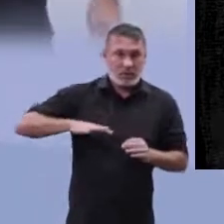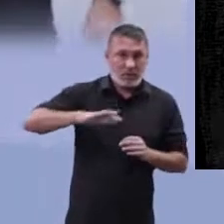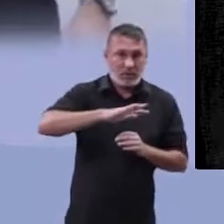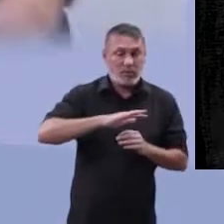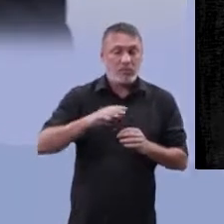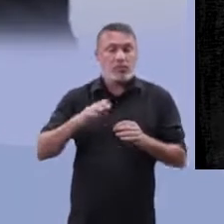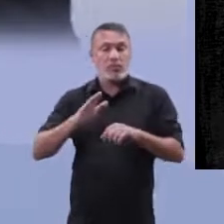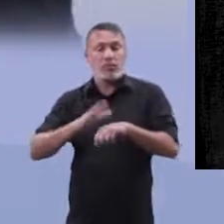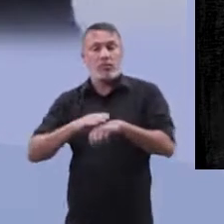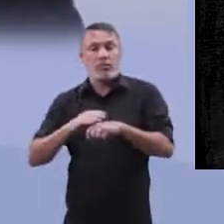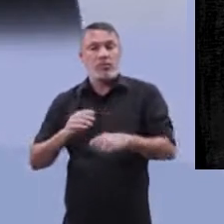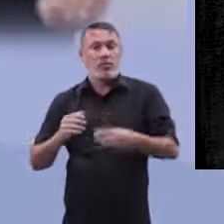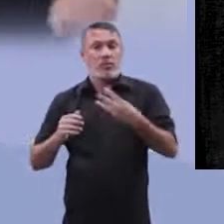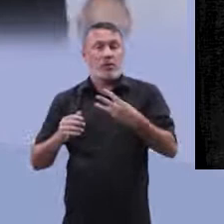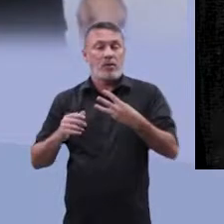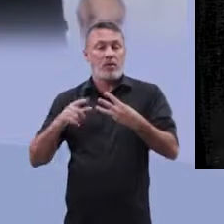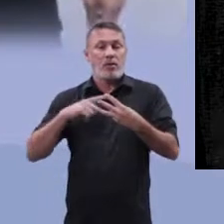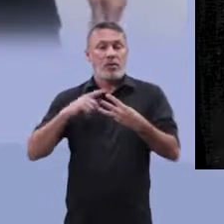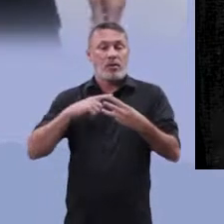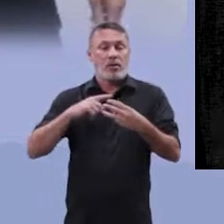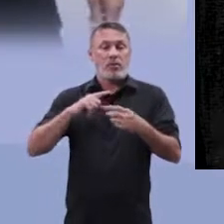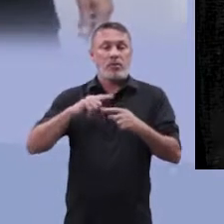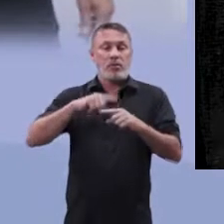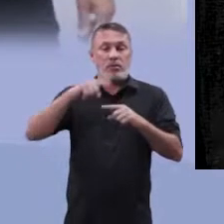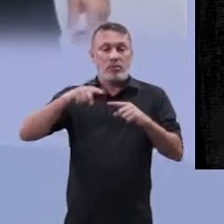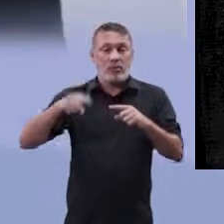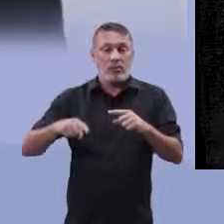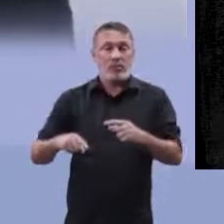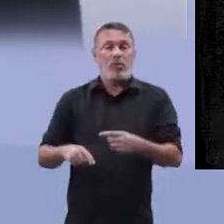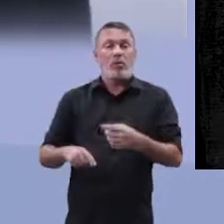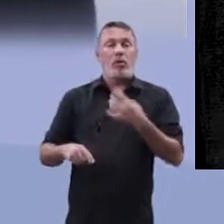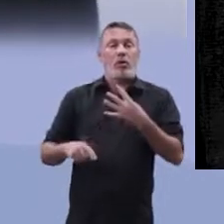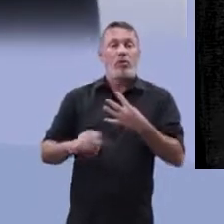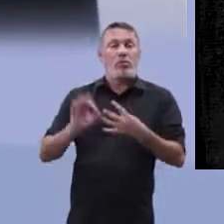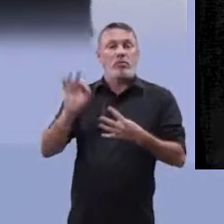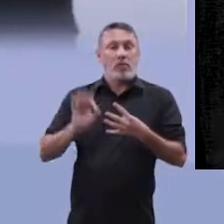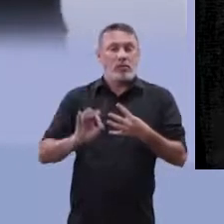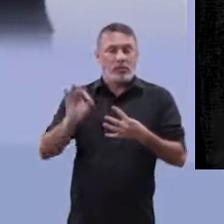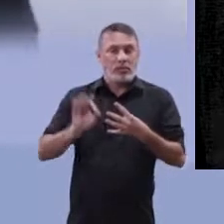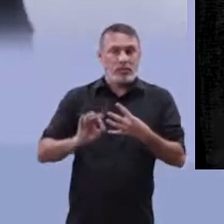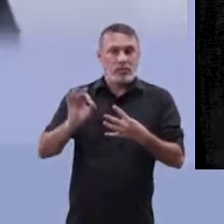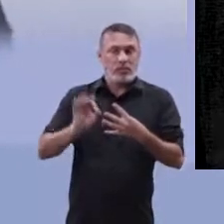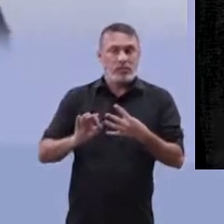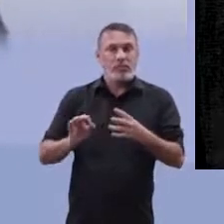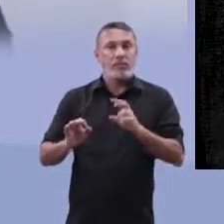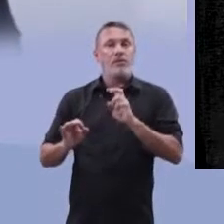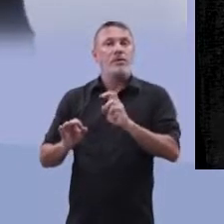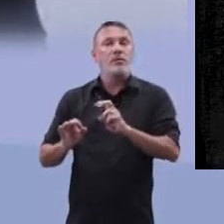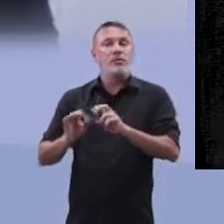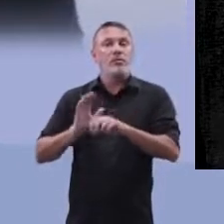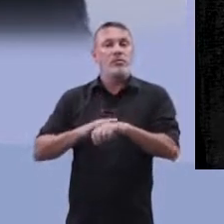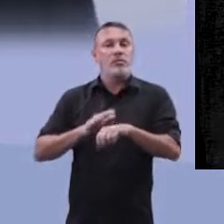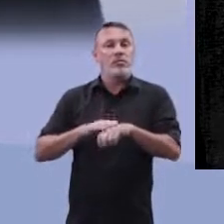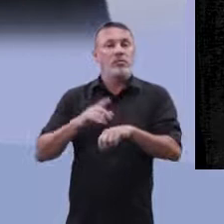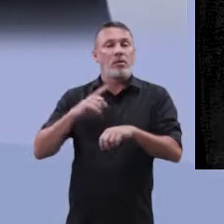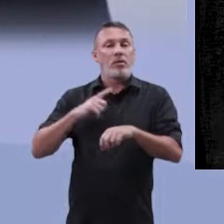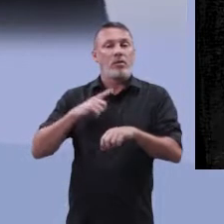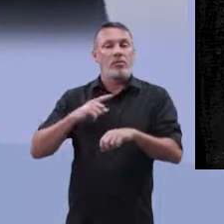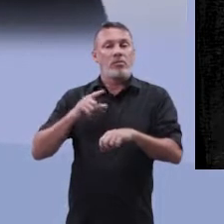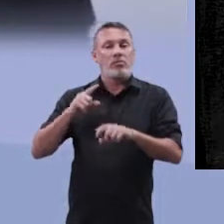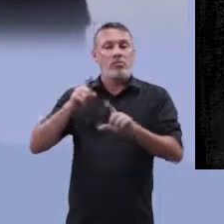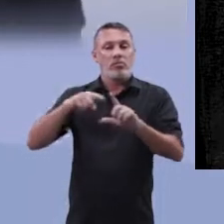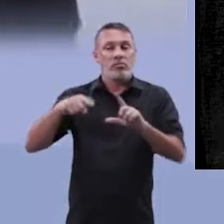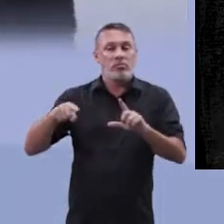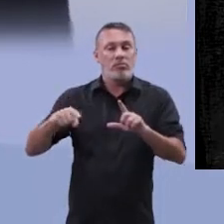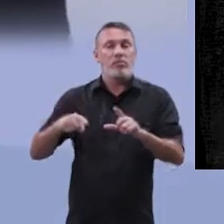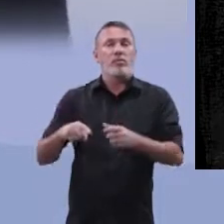plana espacial, competência 3, escalas e medidas, competência 4, proporcionalidade, competência